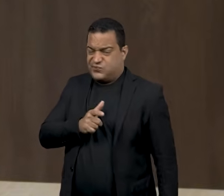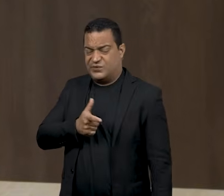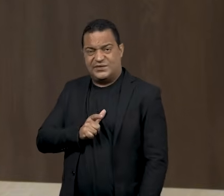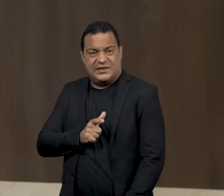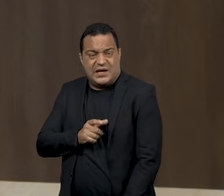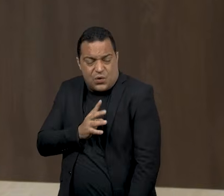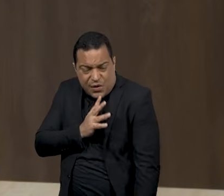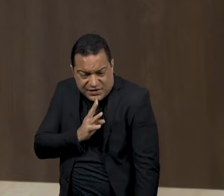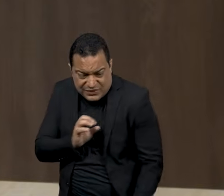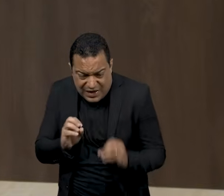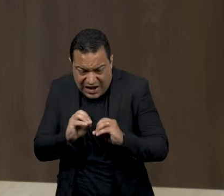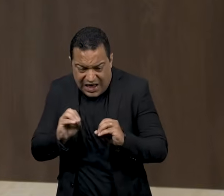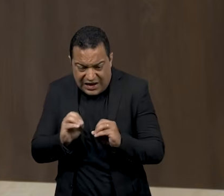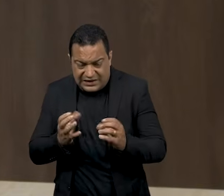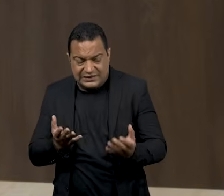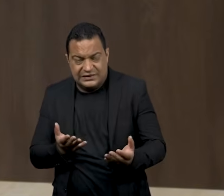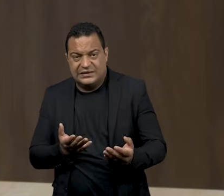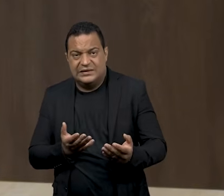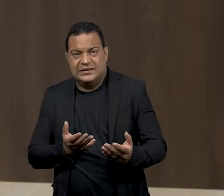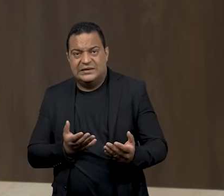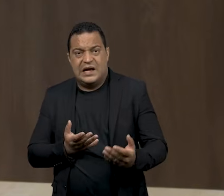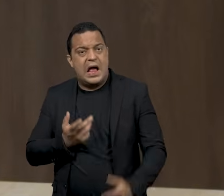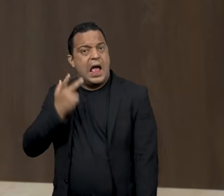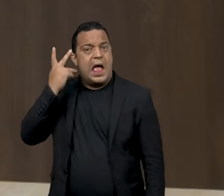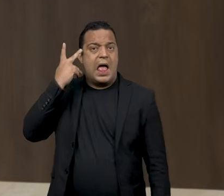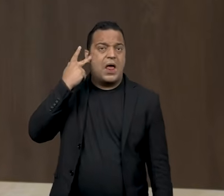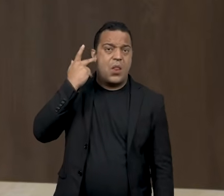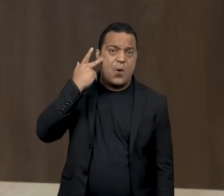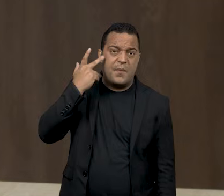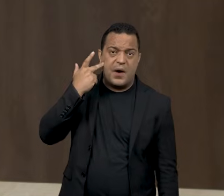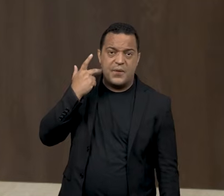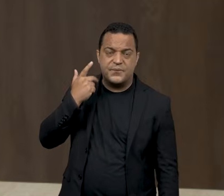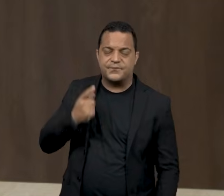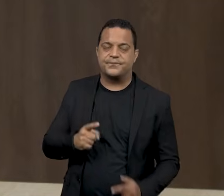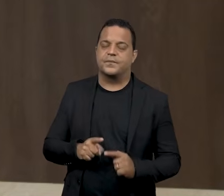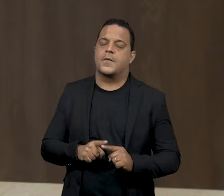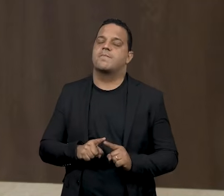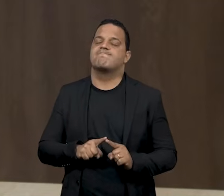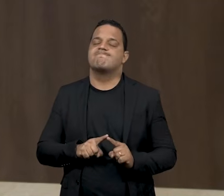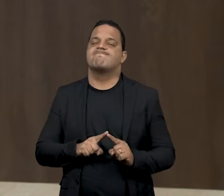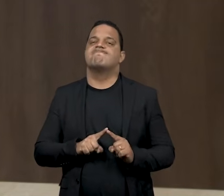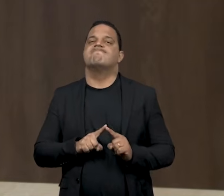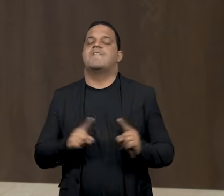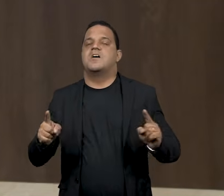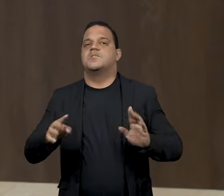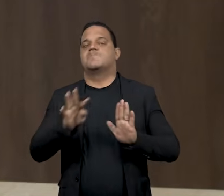como fazer. Quantos de nós, em diversas situações, não nos deparamos